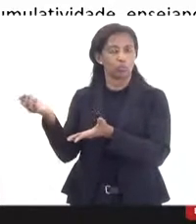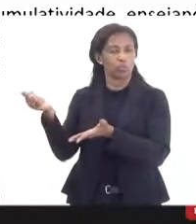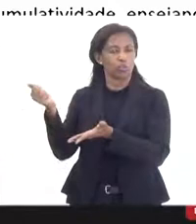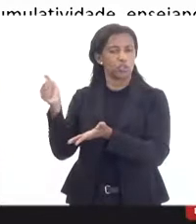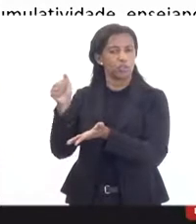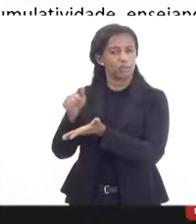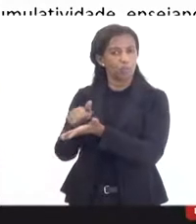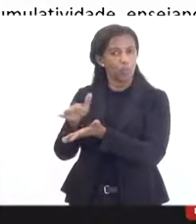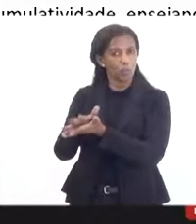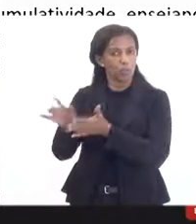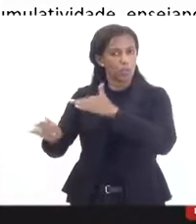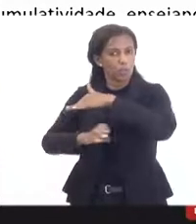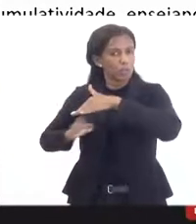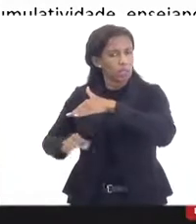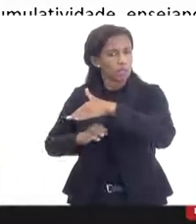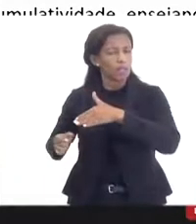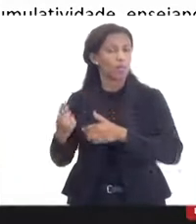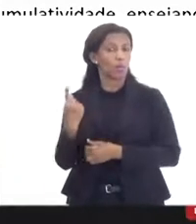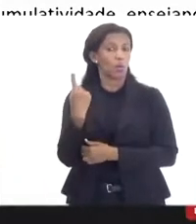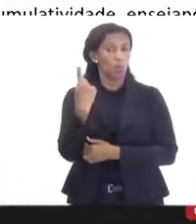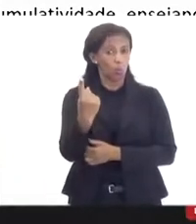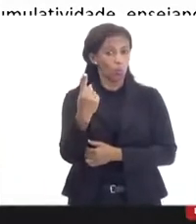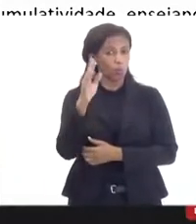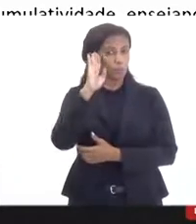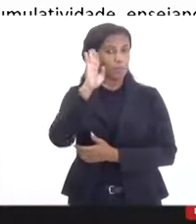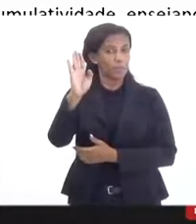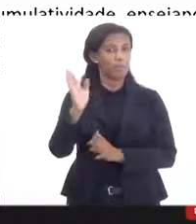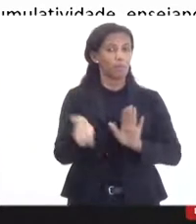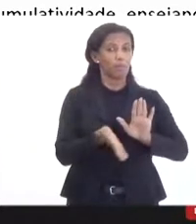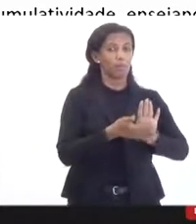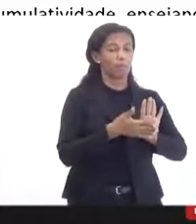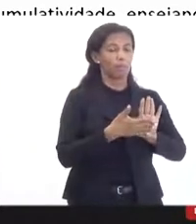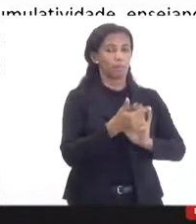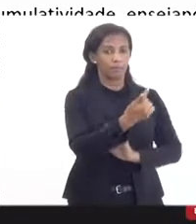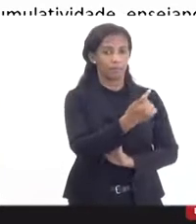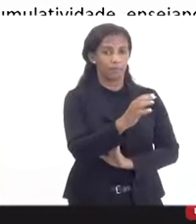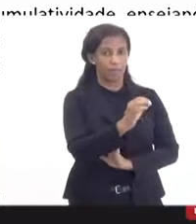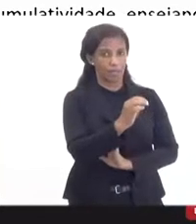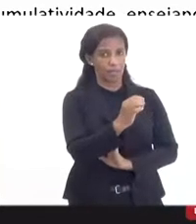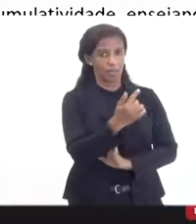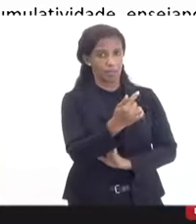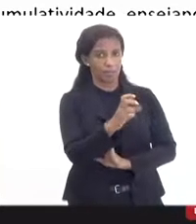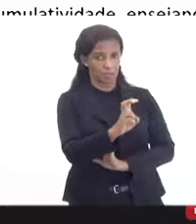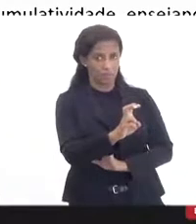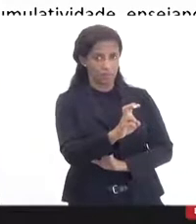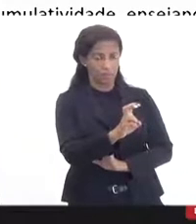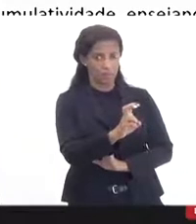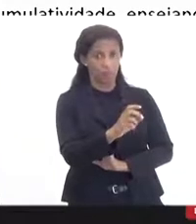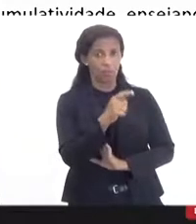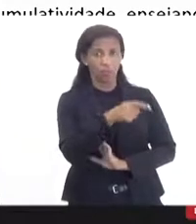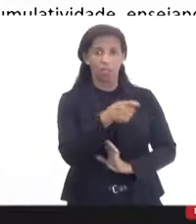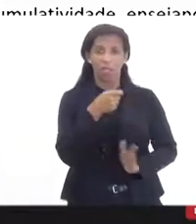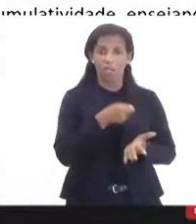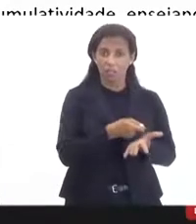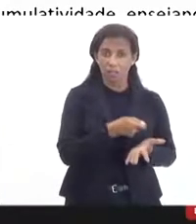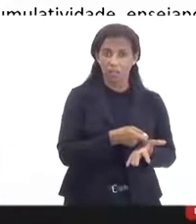de validade, um dos argumentos, os principais argumentos é o parecer normativo 1075, que